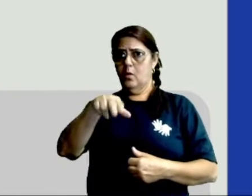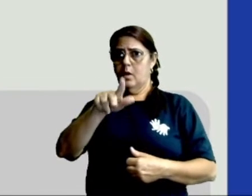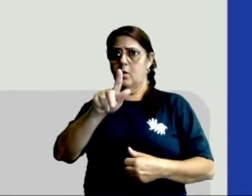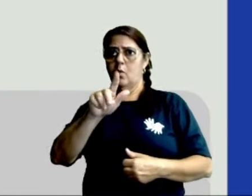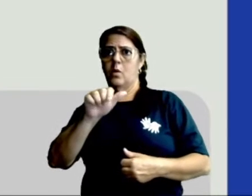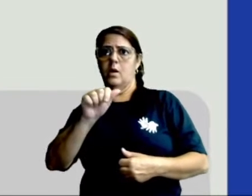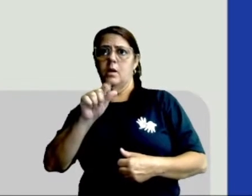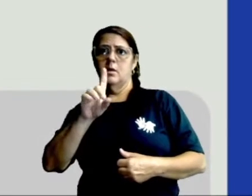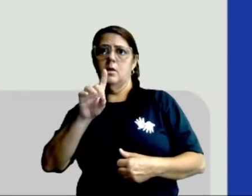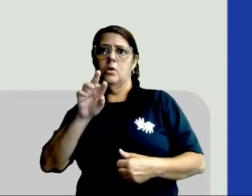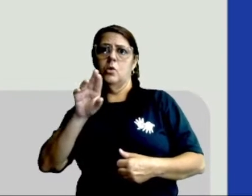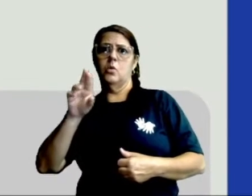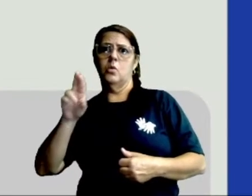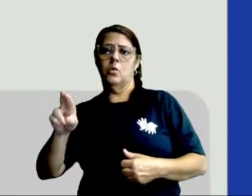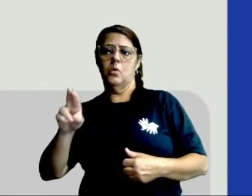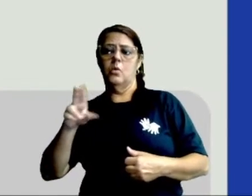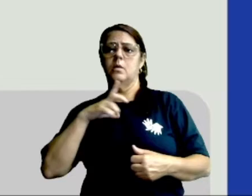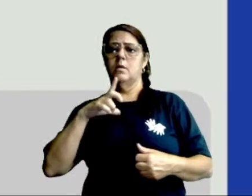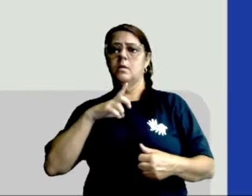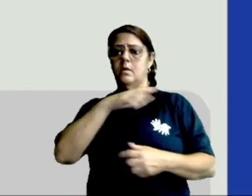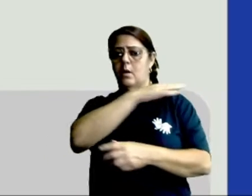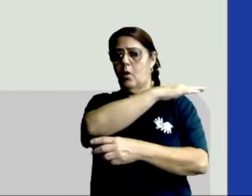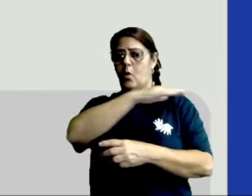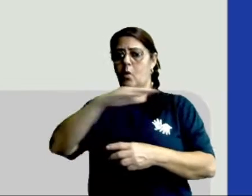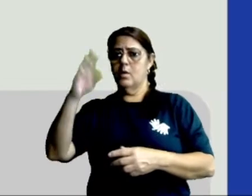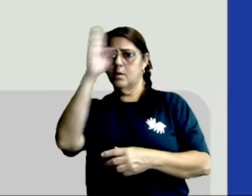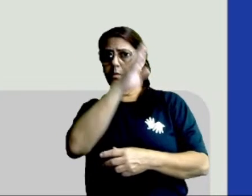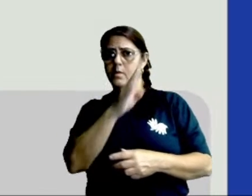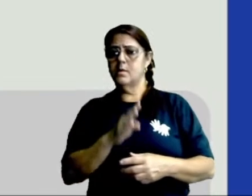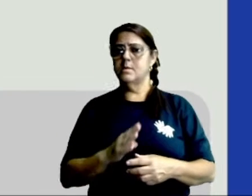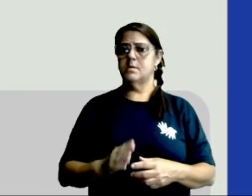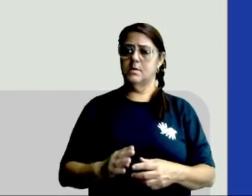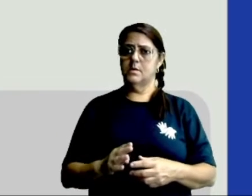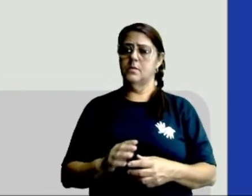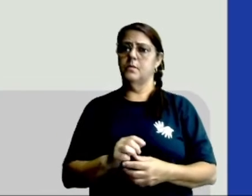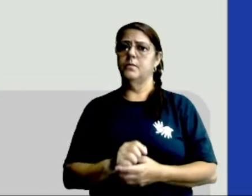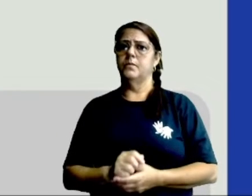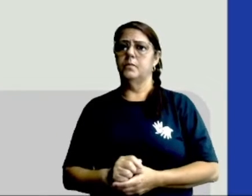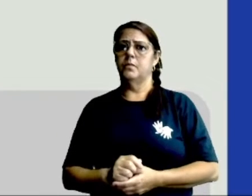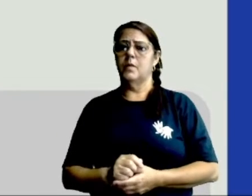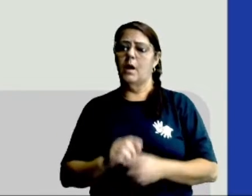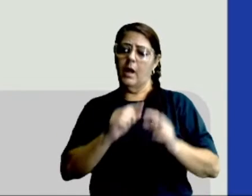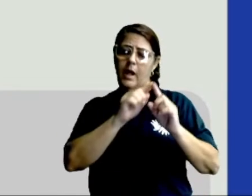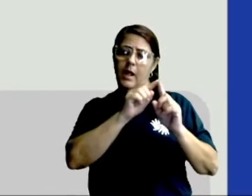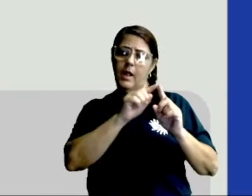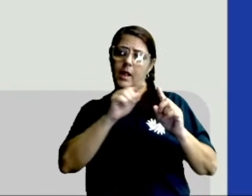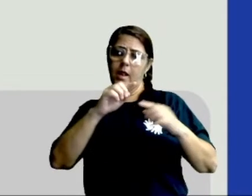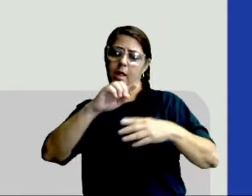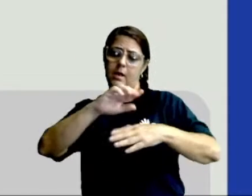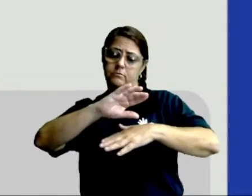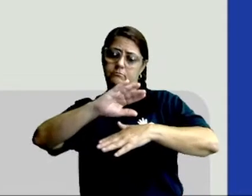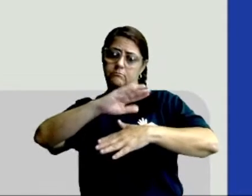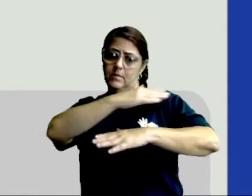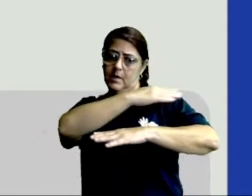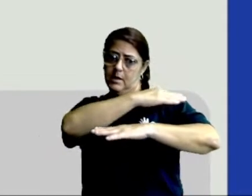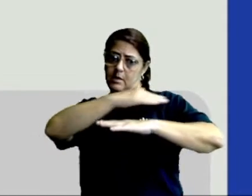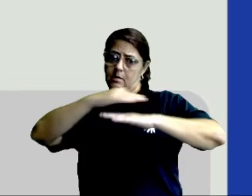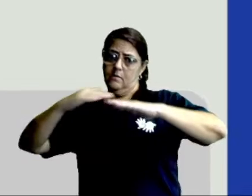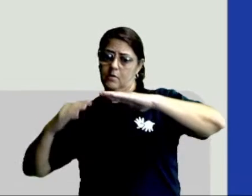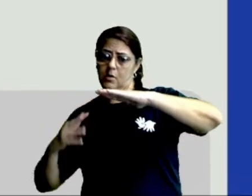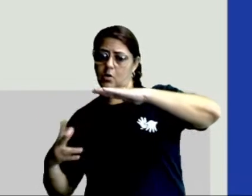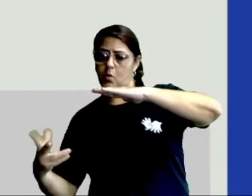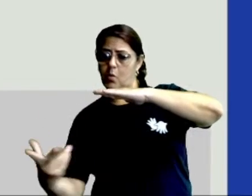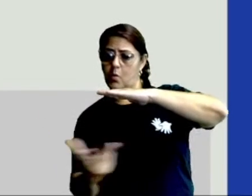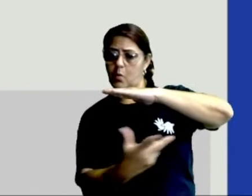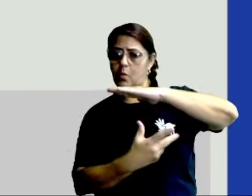do Brasil e um pouco do Equador, né? Essa linha divide o mundo